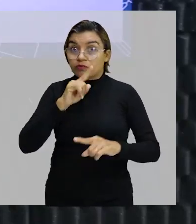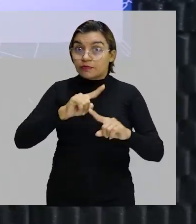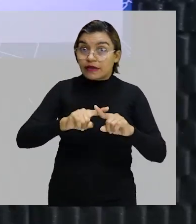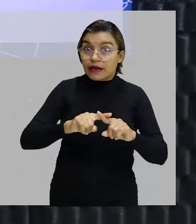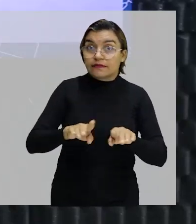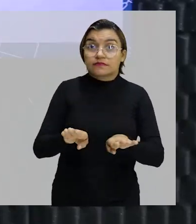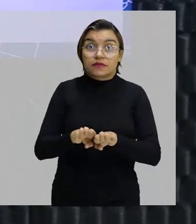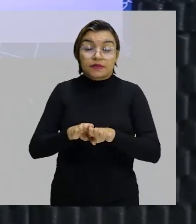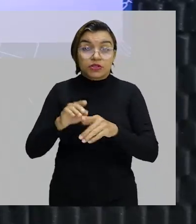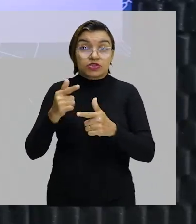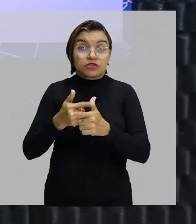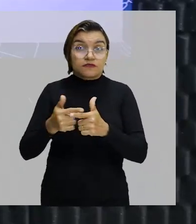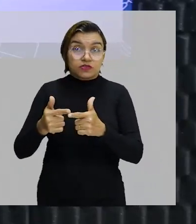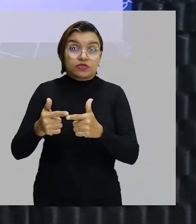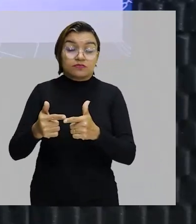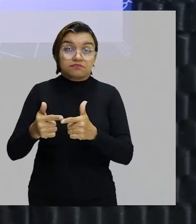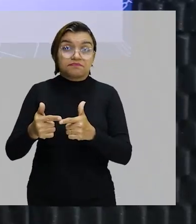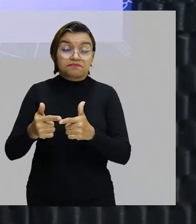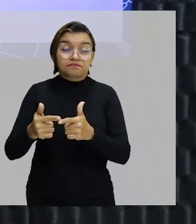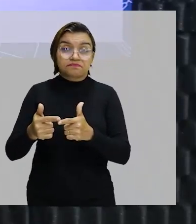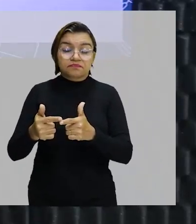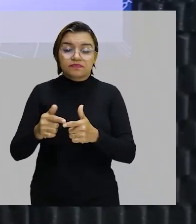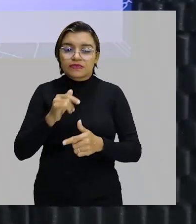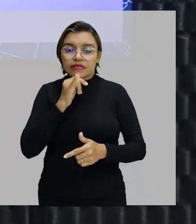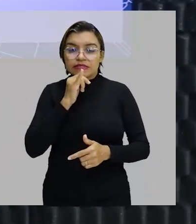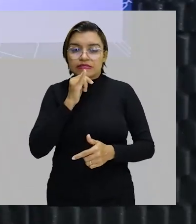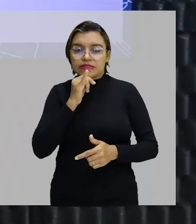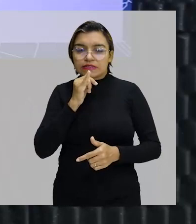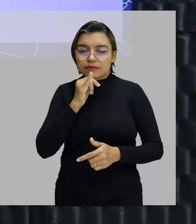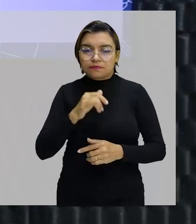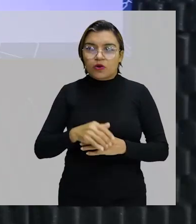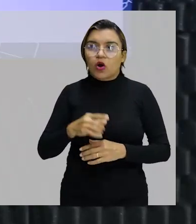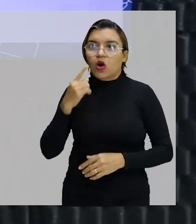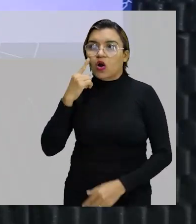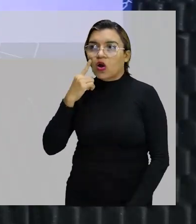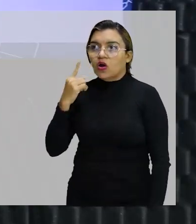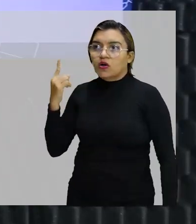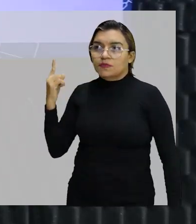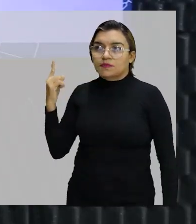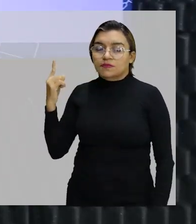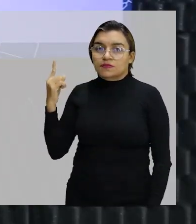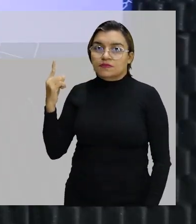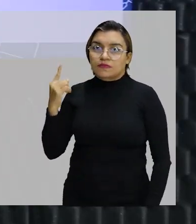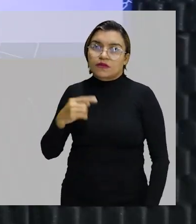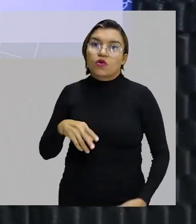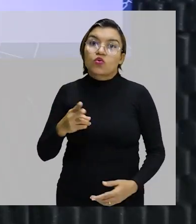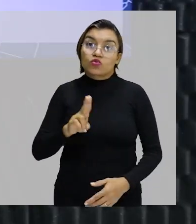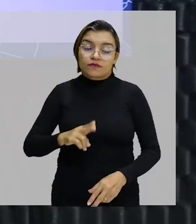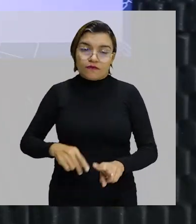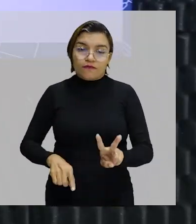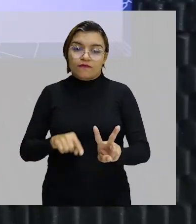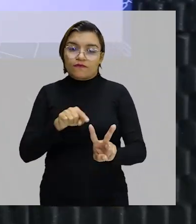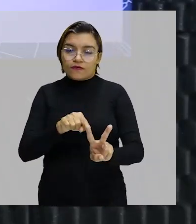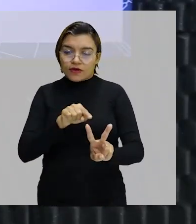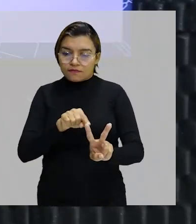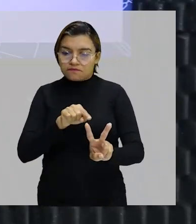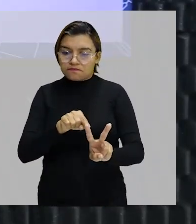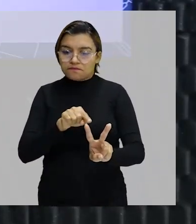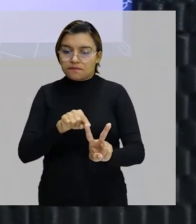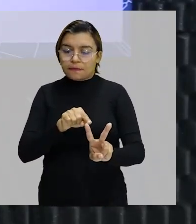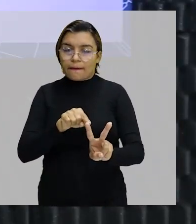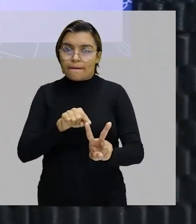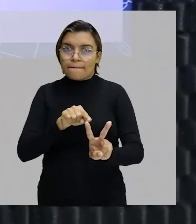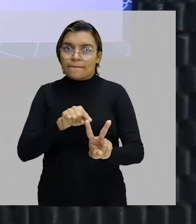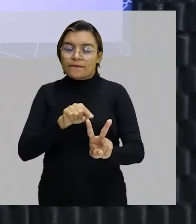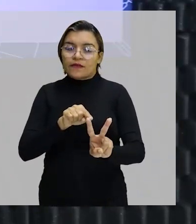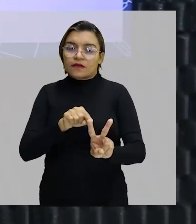que aqui para agilizar, eu logo isolei o volume, mas nós vamos